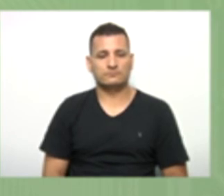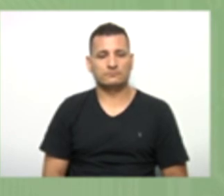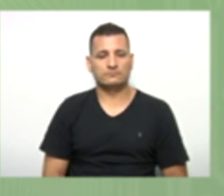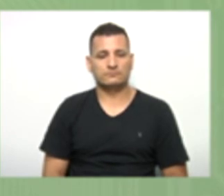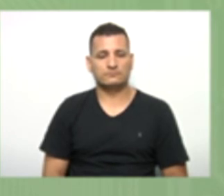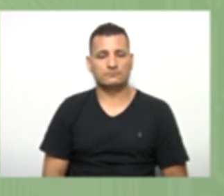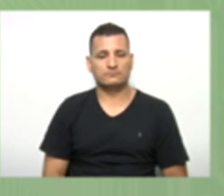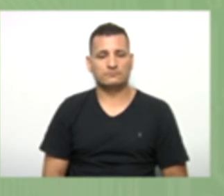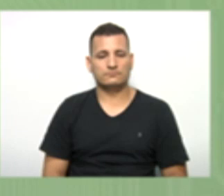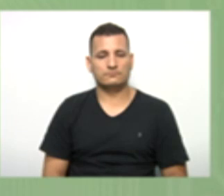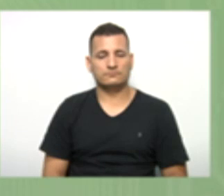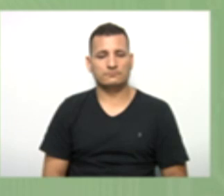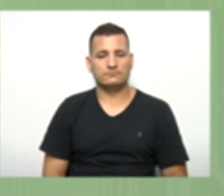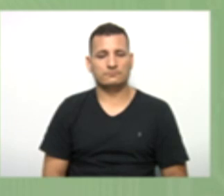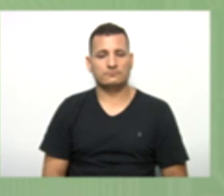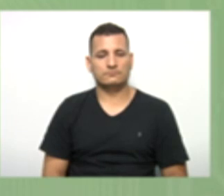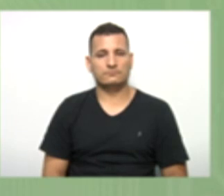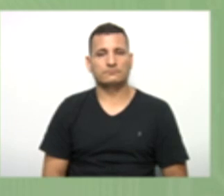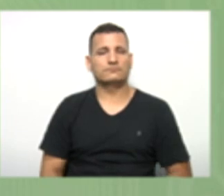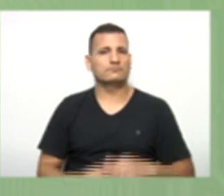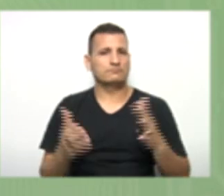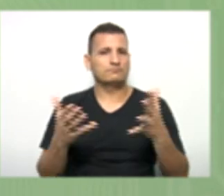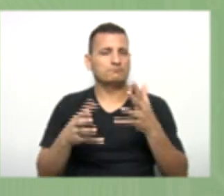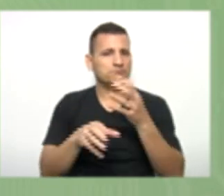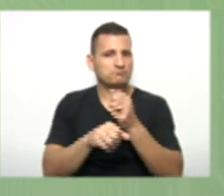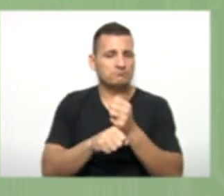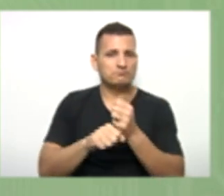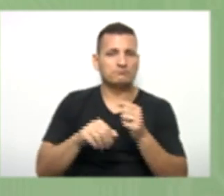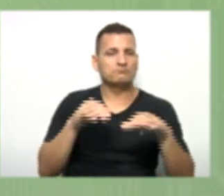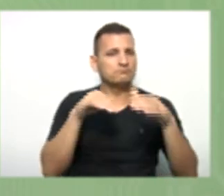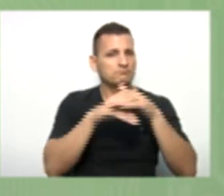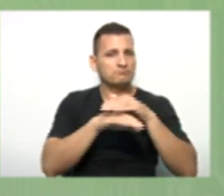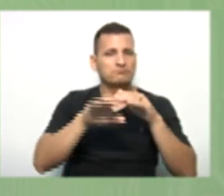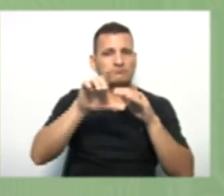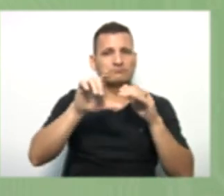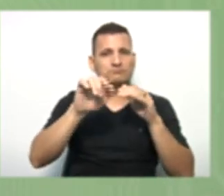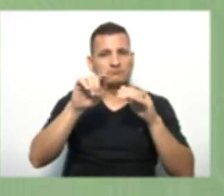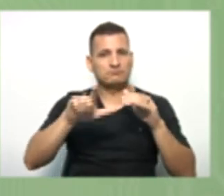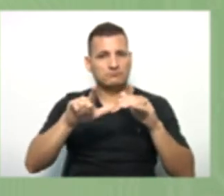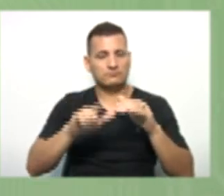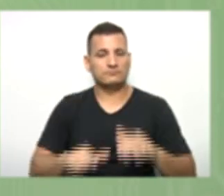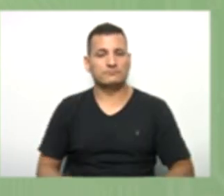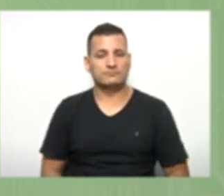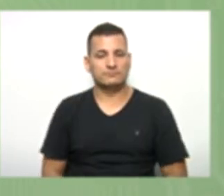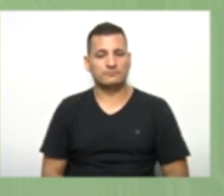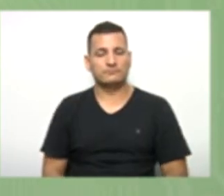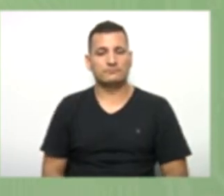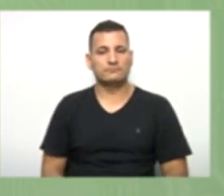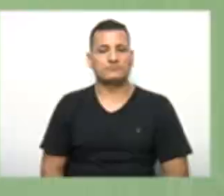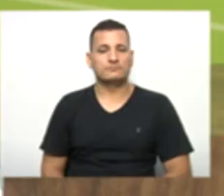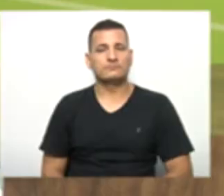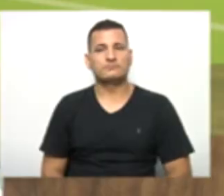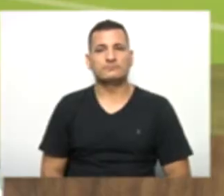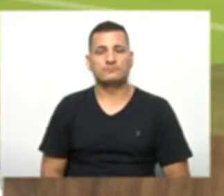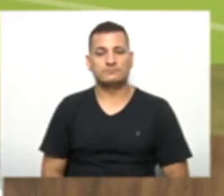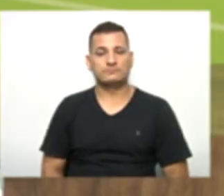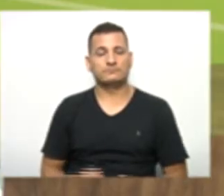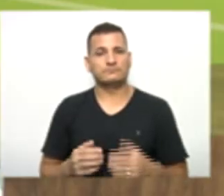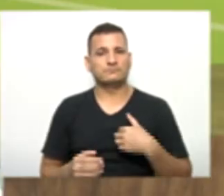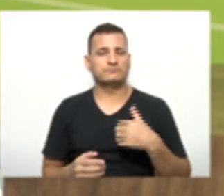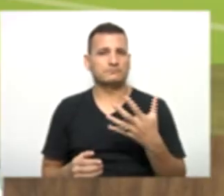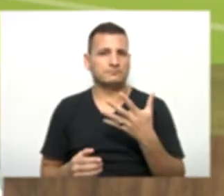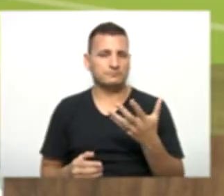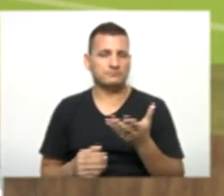para o cálculo da reserva legal. Enquanto a professora vai se organizar para fazer o cálculo, eu quero ver com